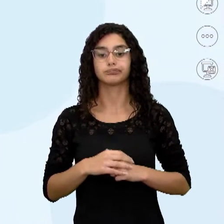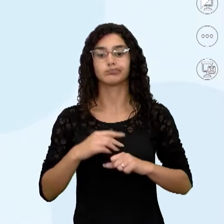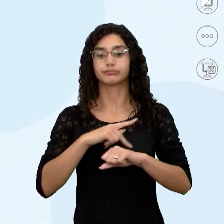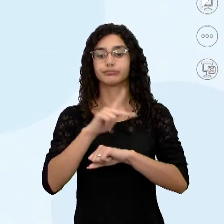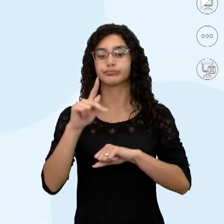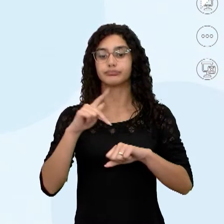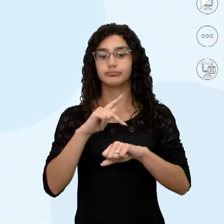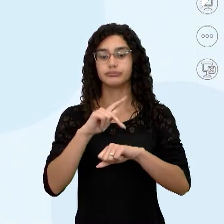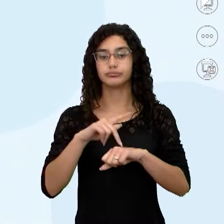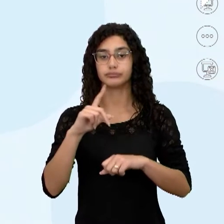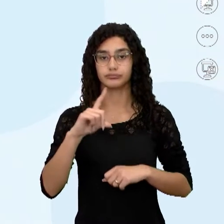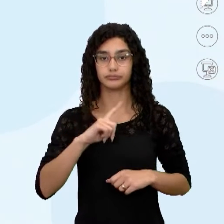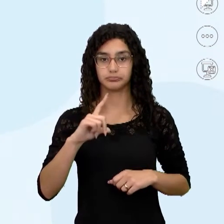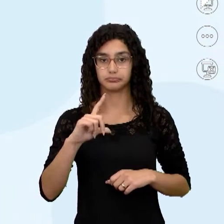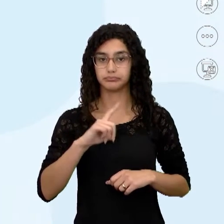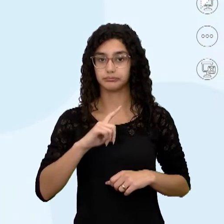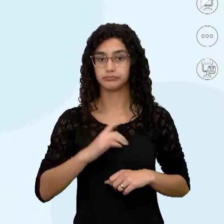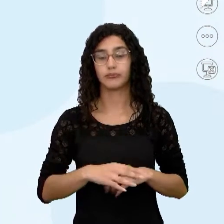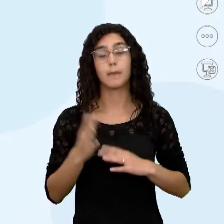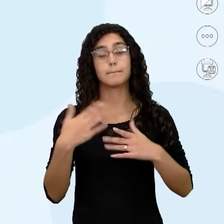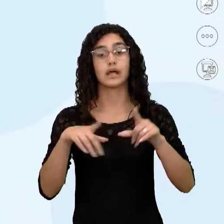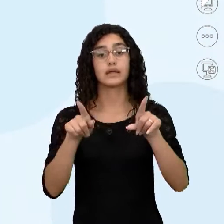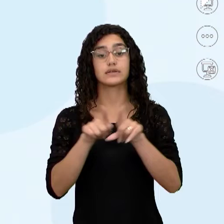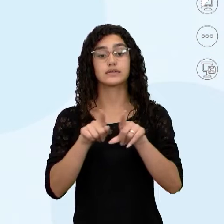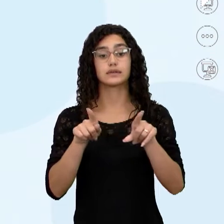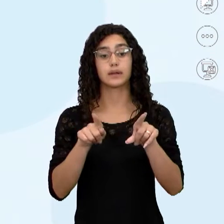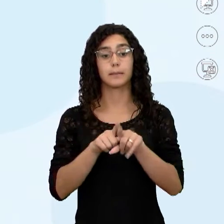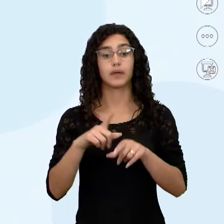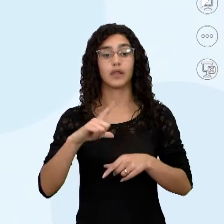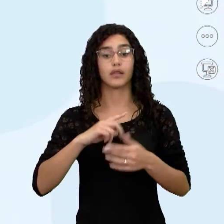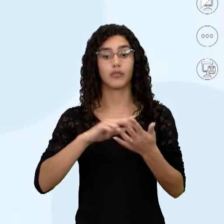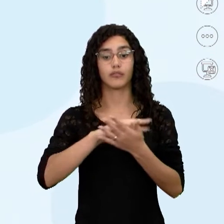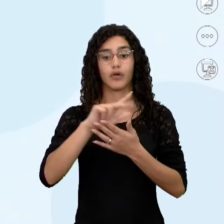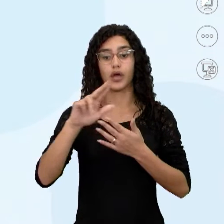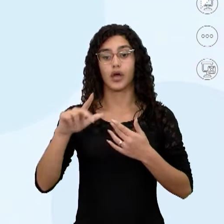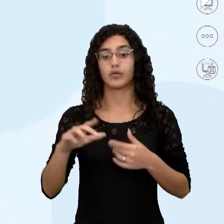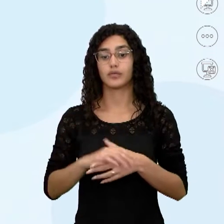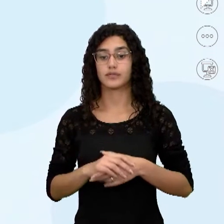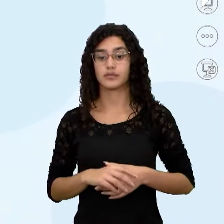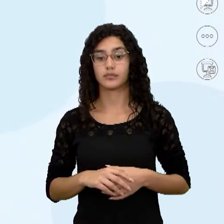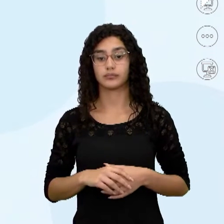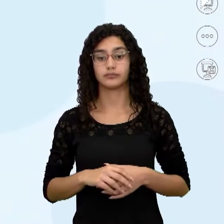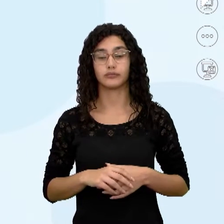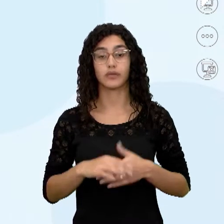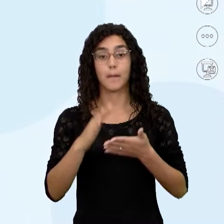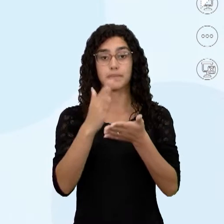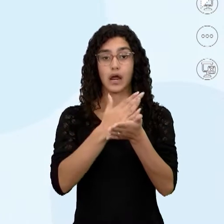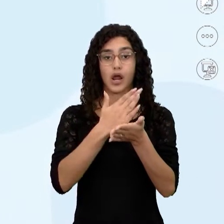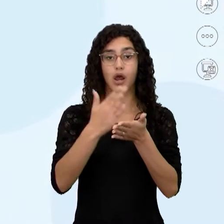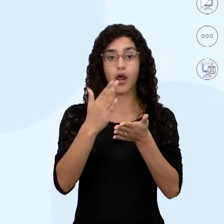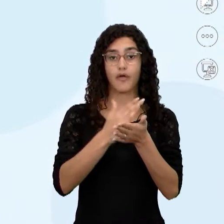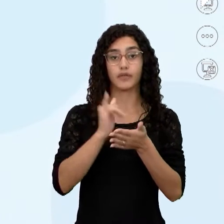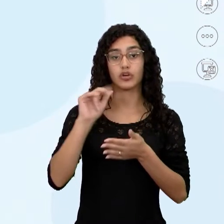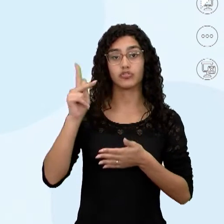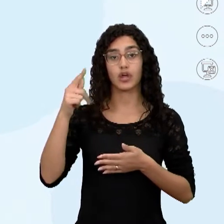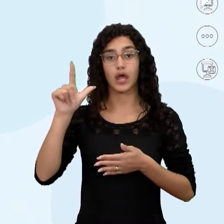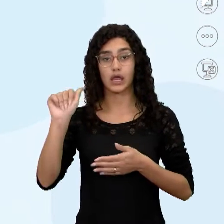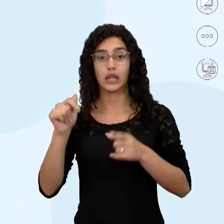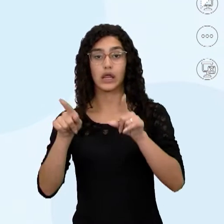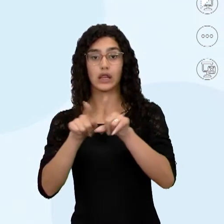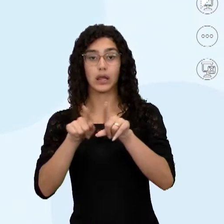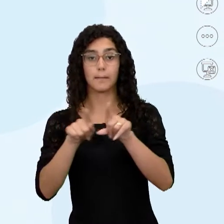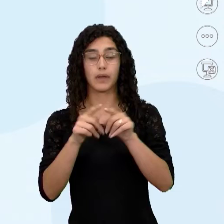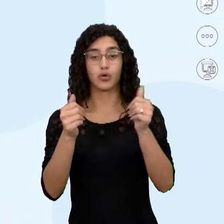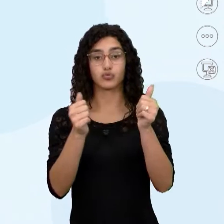pega aí boa parte da Oceania, mas nós temos aqui Papua Nova Guiné também, né, que divide as ilhas com a Indonésia, que